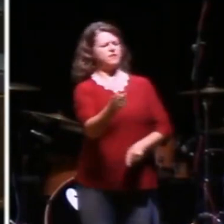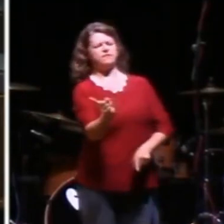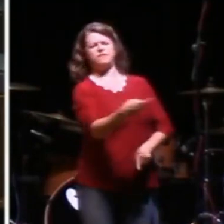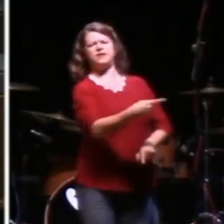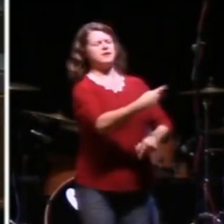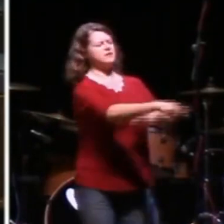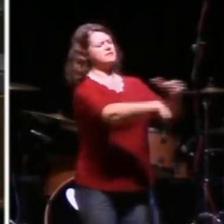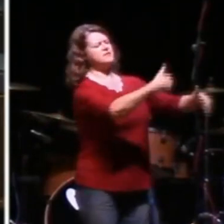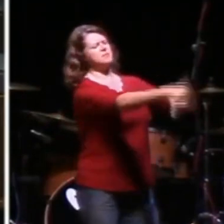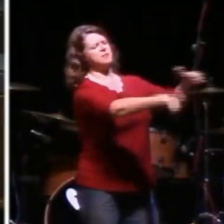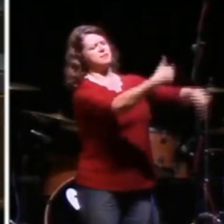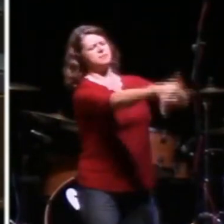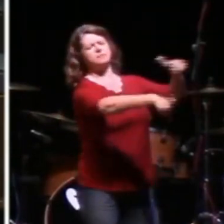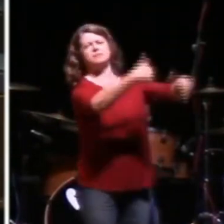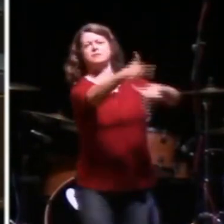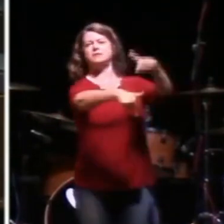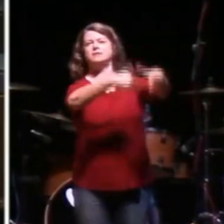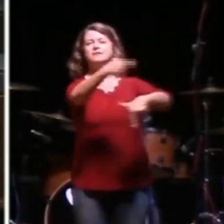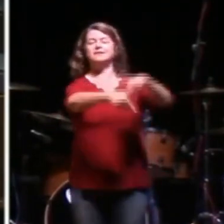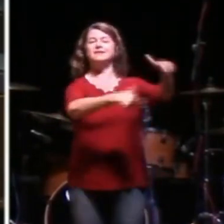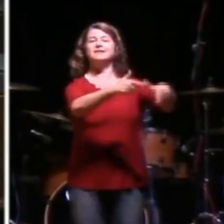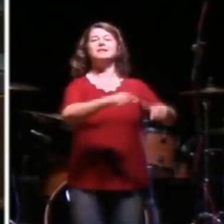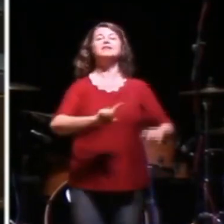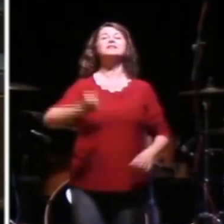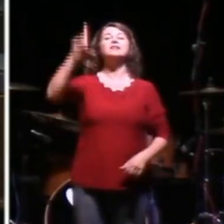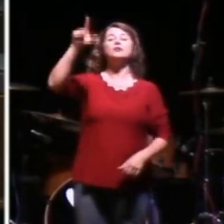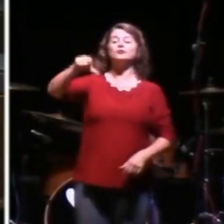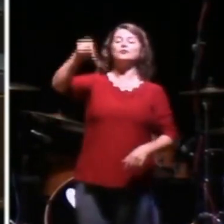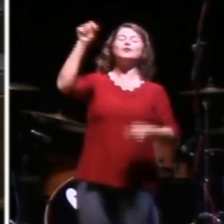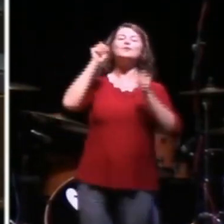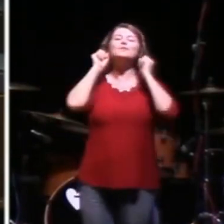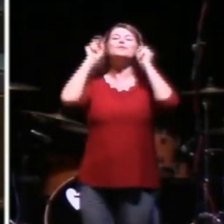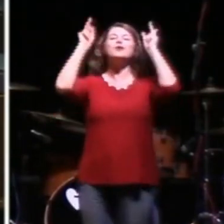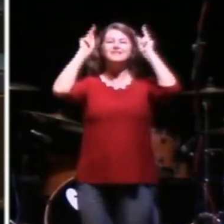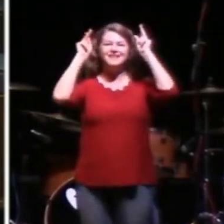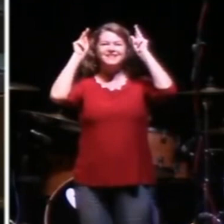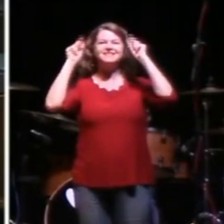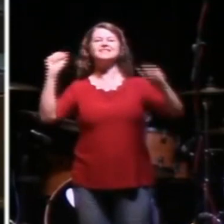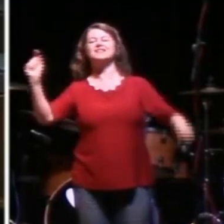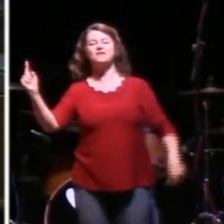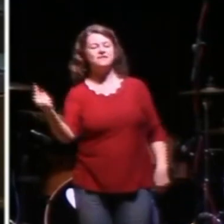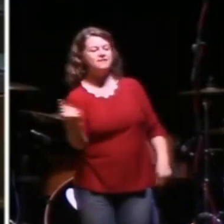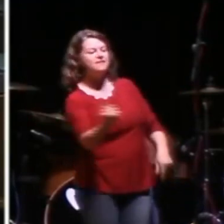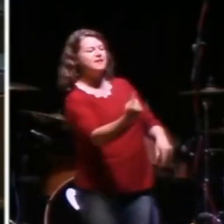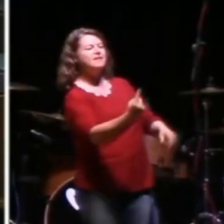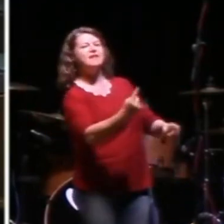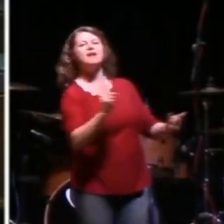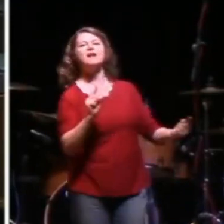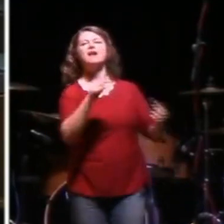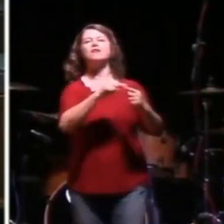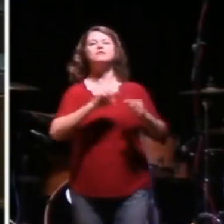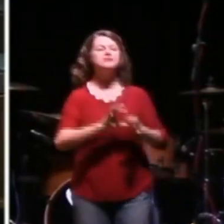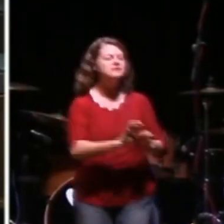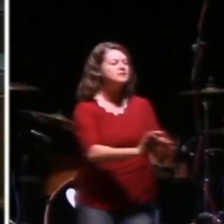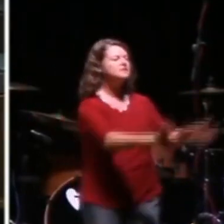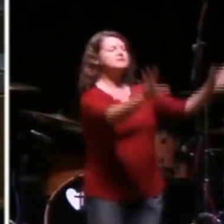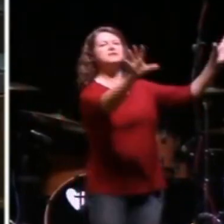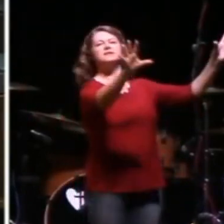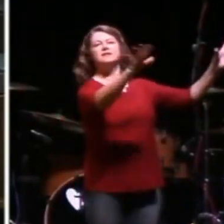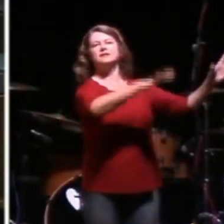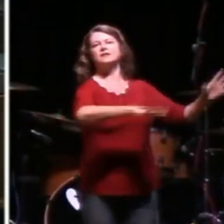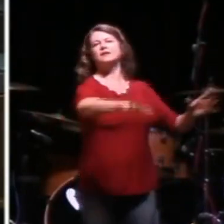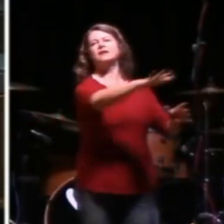então deus levanta o libertador chamado moisés assim que começa a páscoa deus traz um libertador e esse